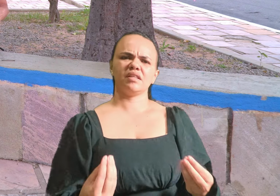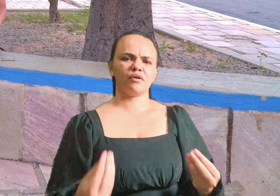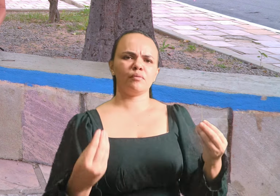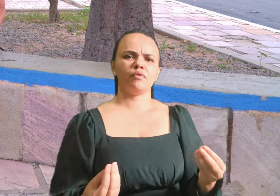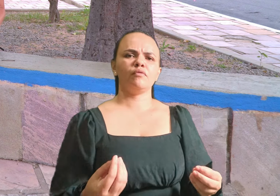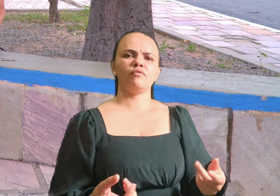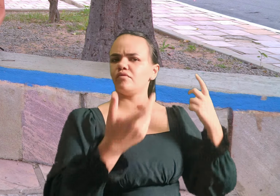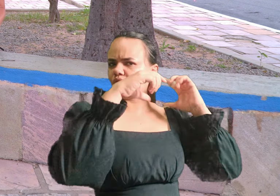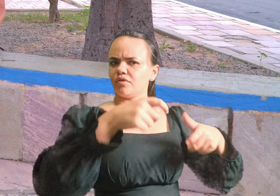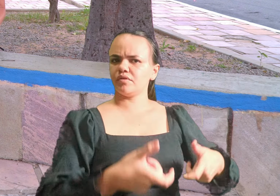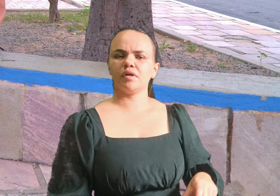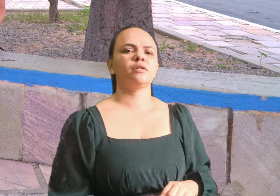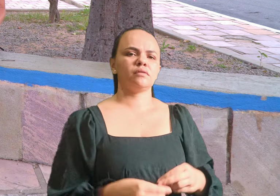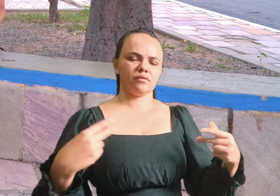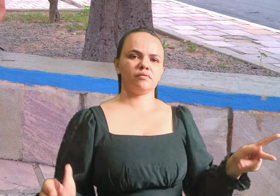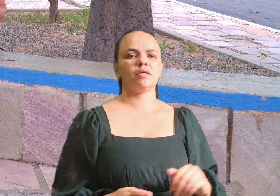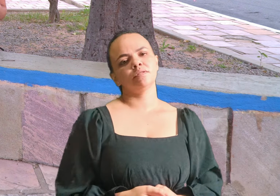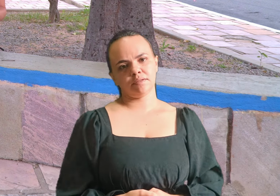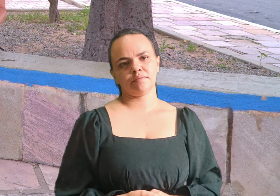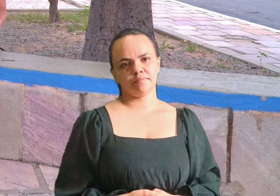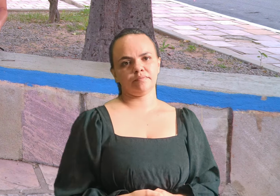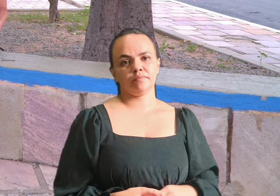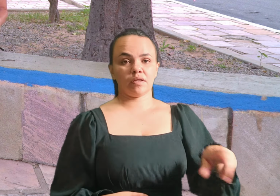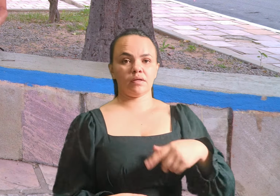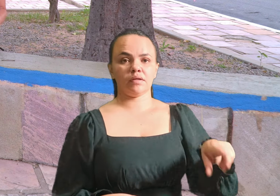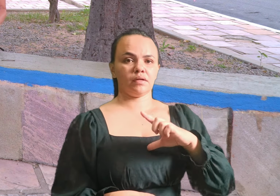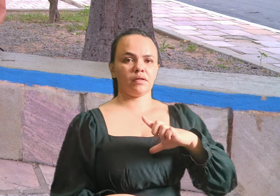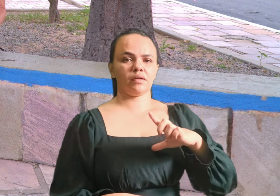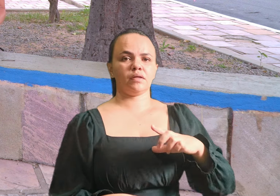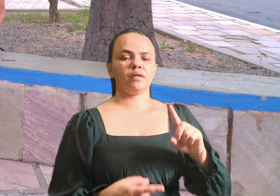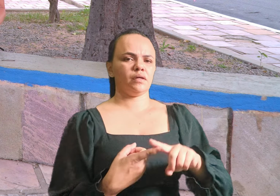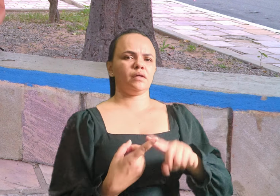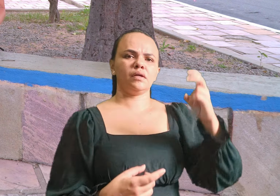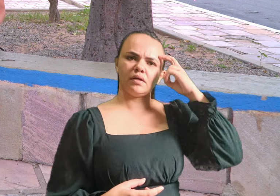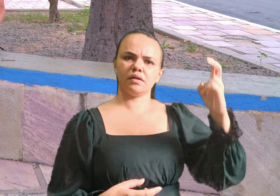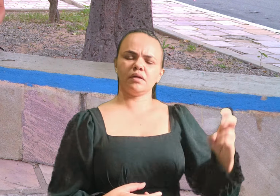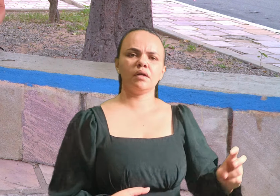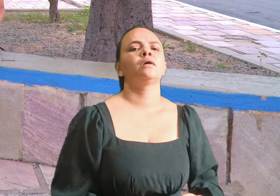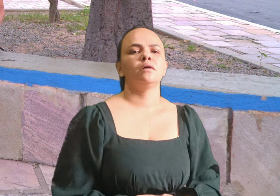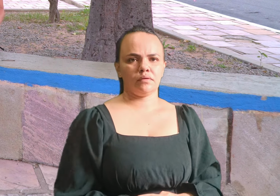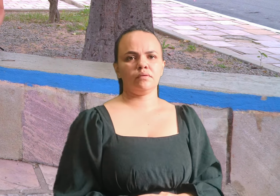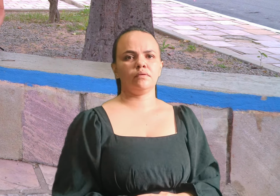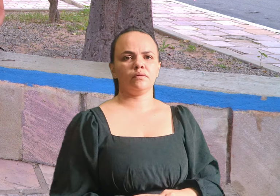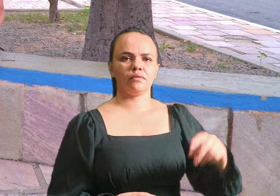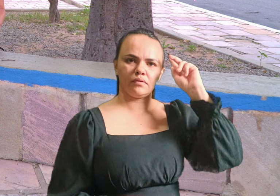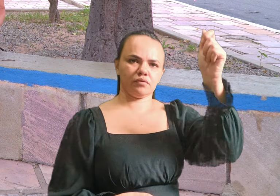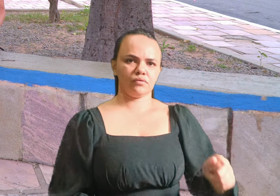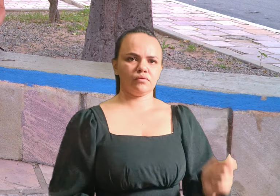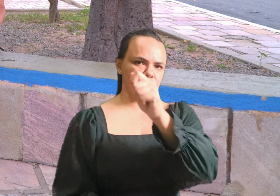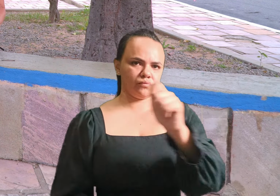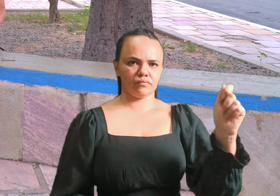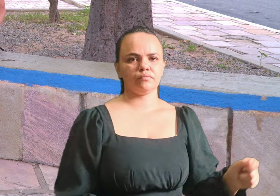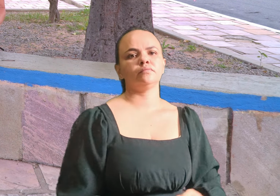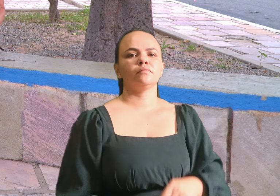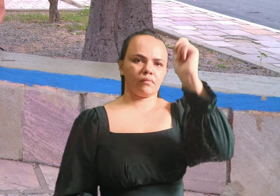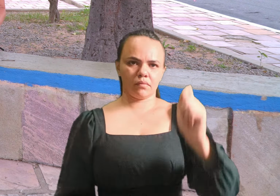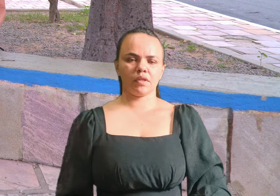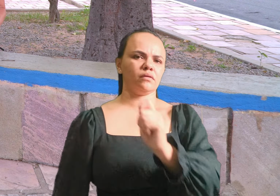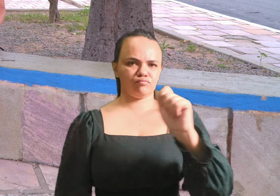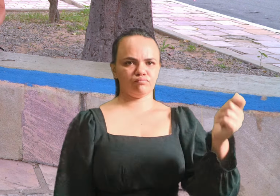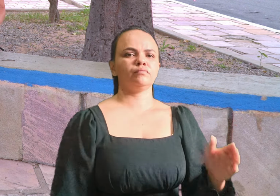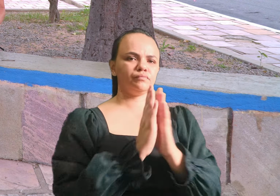gerações passadas nós temos aqui também a cultura das rezadeiras ir que é